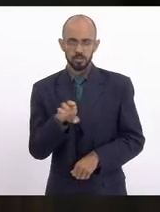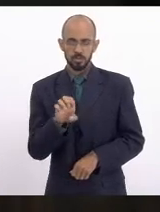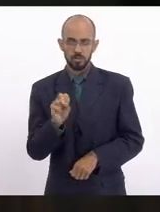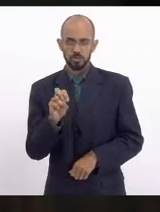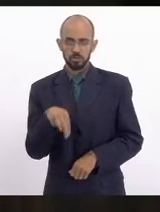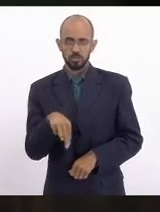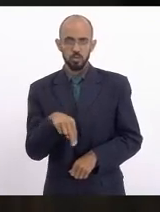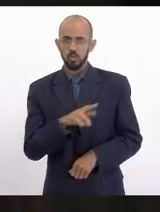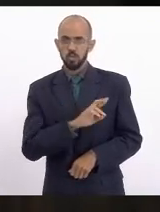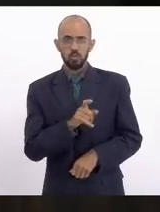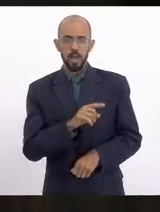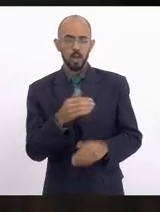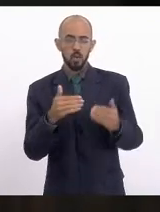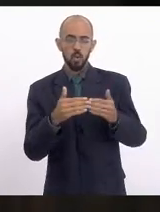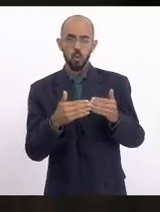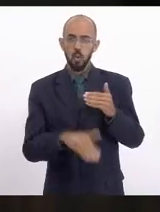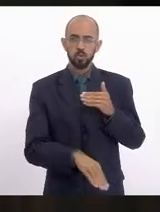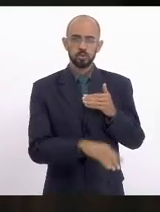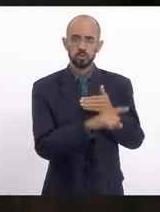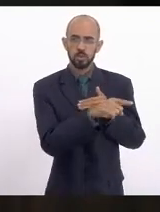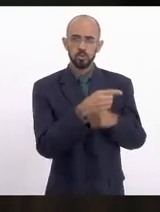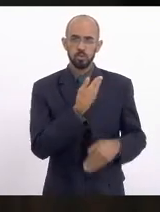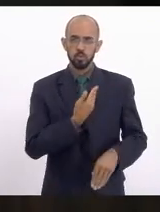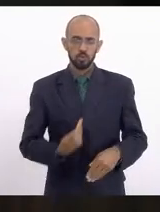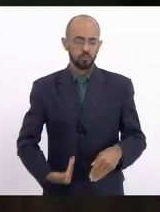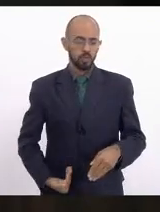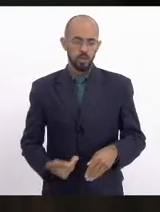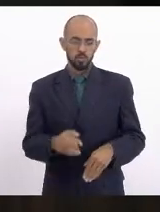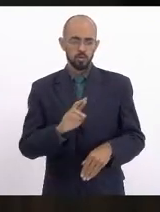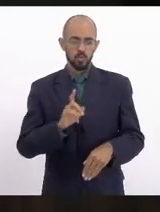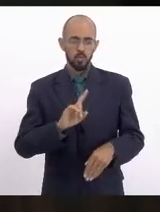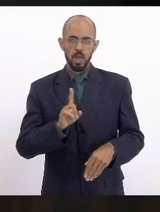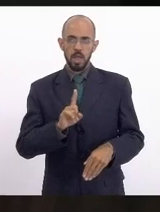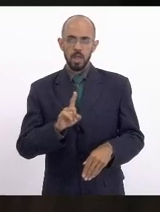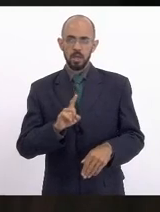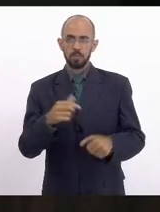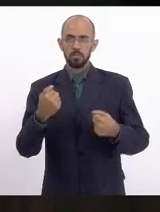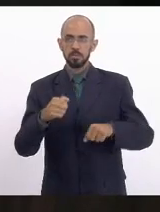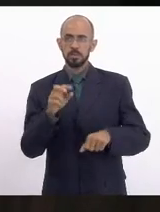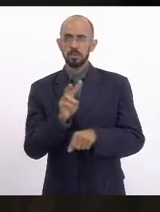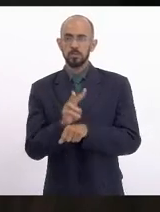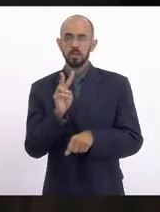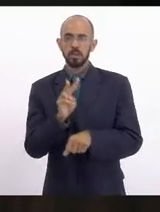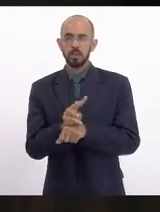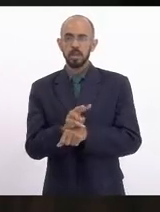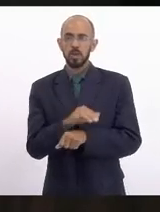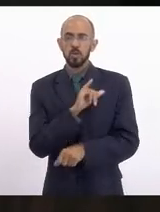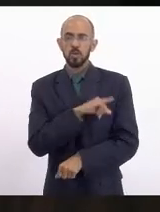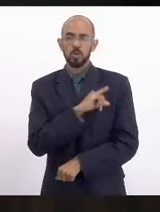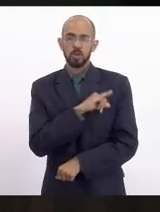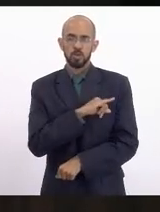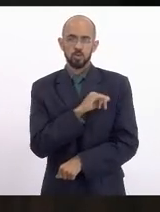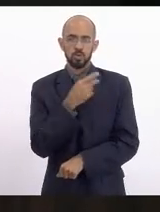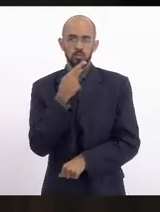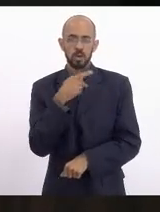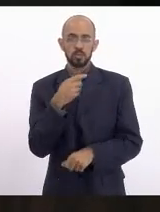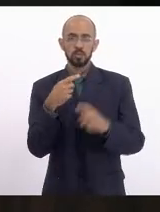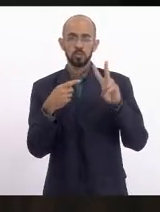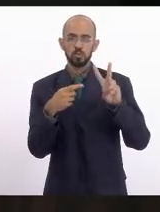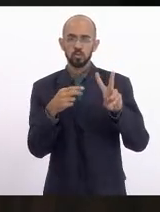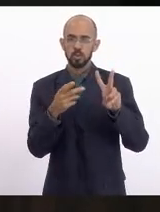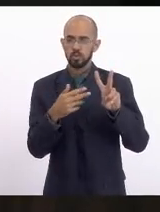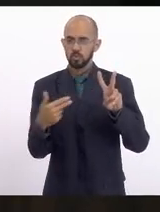contra o governo federal não Ah tá muito claro que precisa defender o rio tô dizendo dois casos